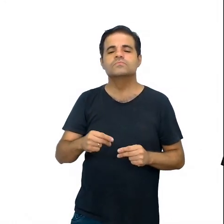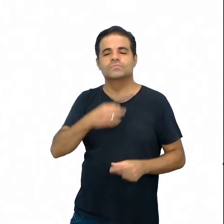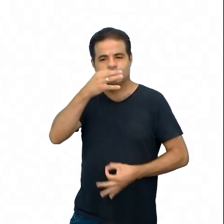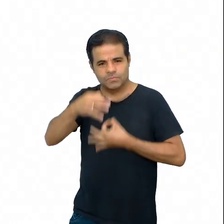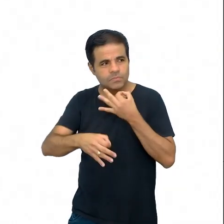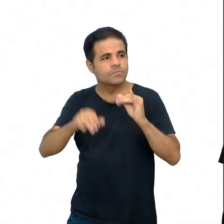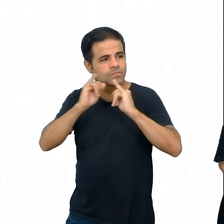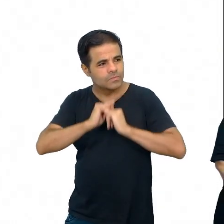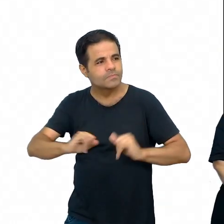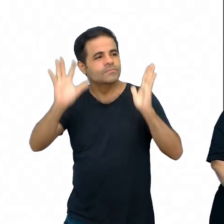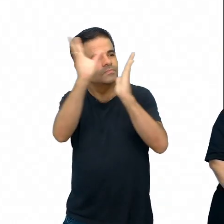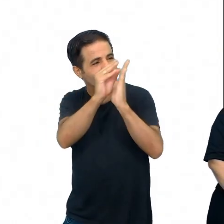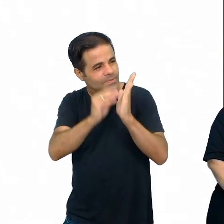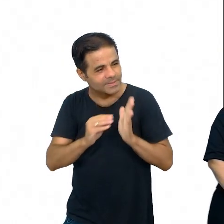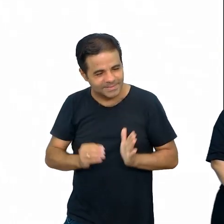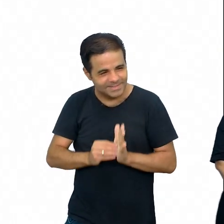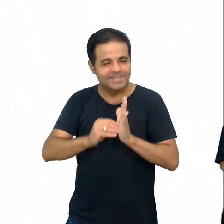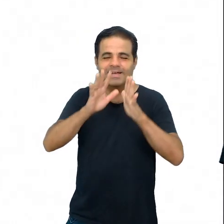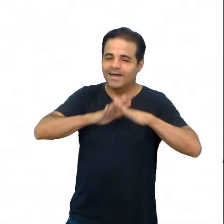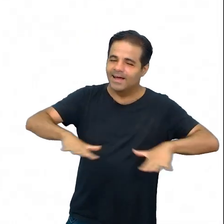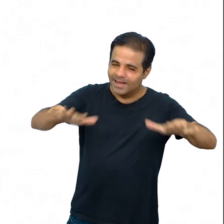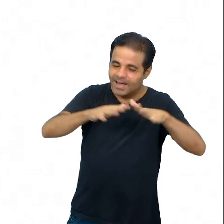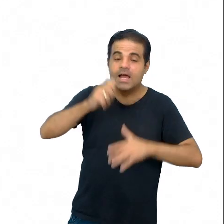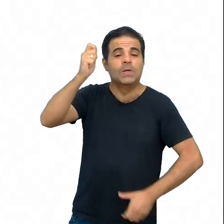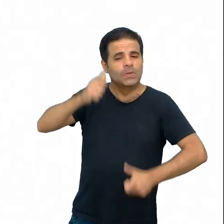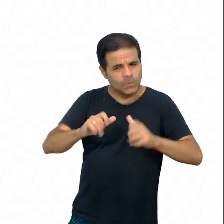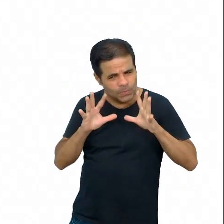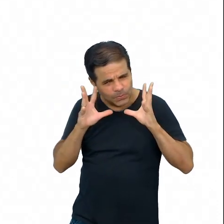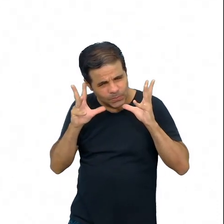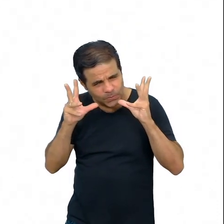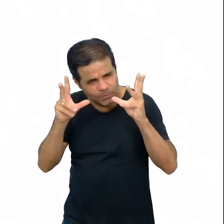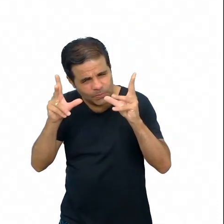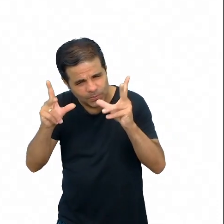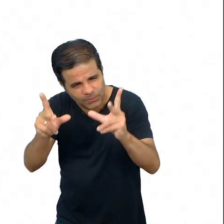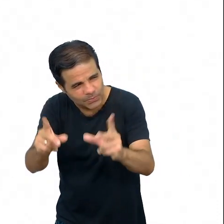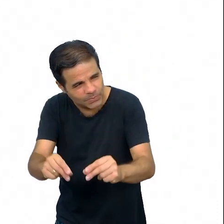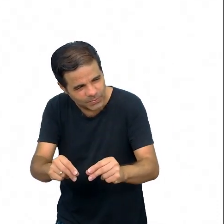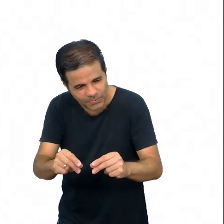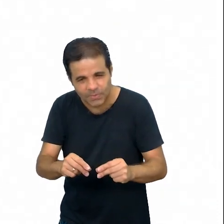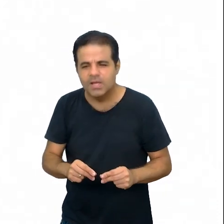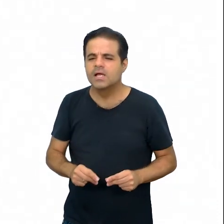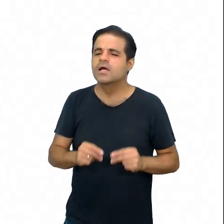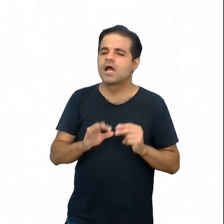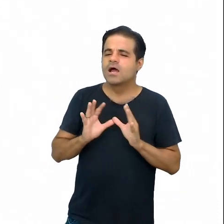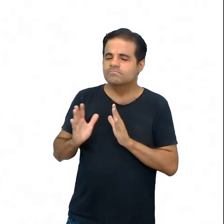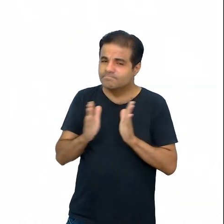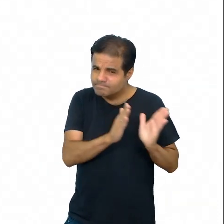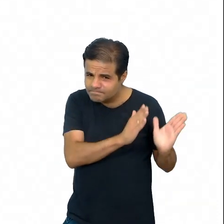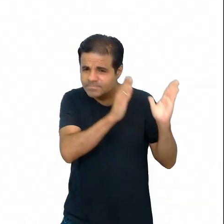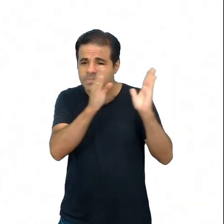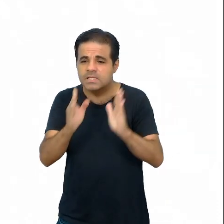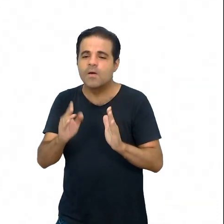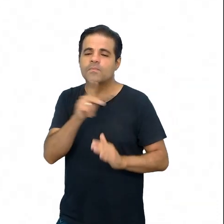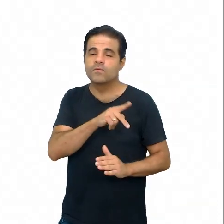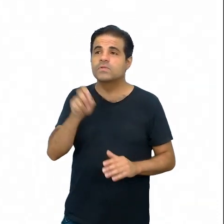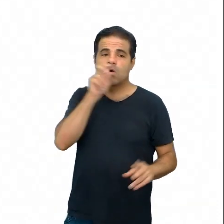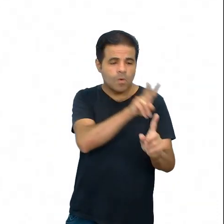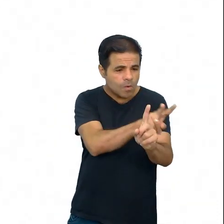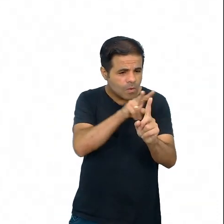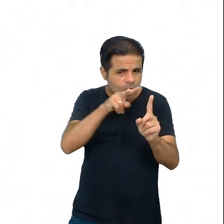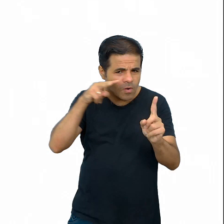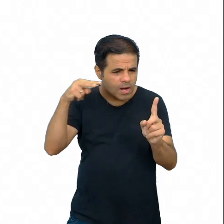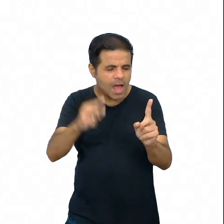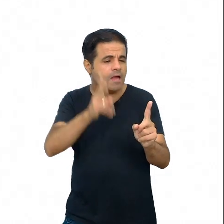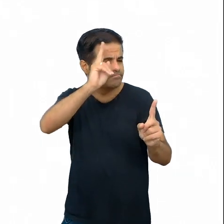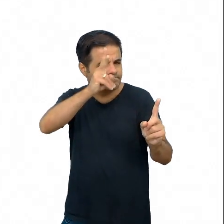publicar lá no blog. Então, tudo isso que eu falei é para dizer para vocês da importância, né, do professor ter esse olhar,